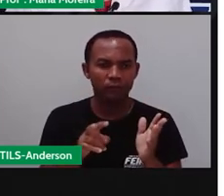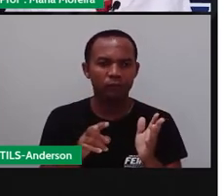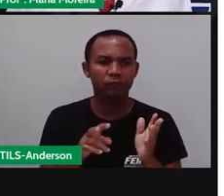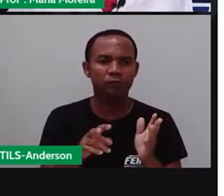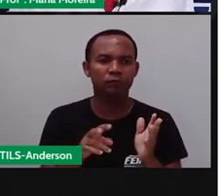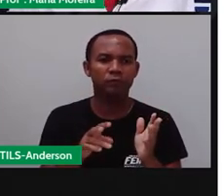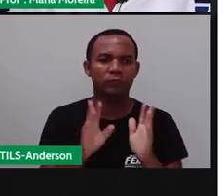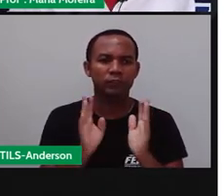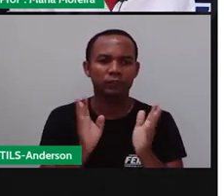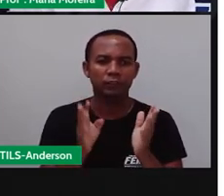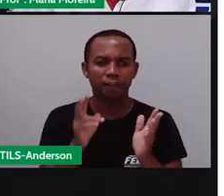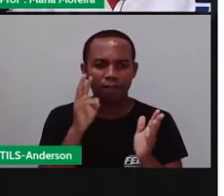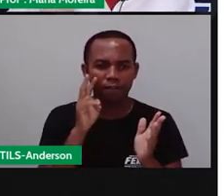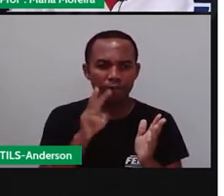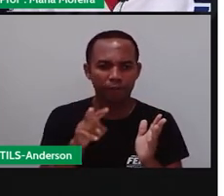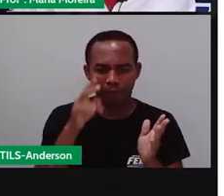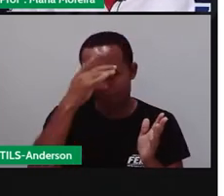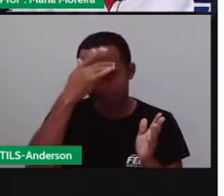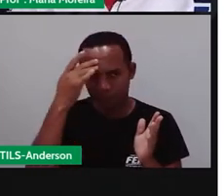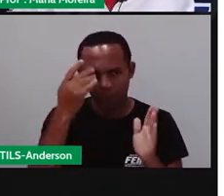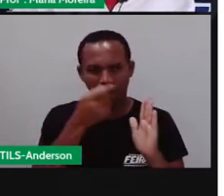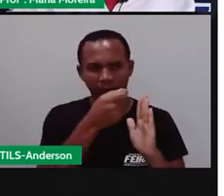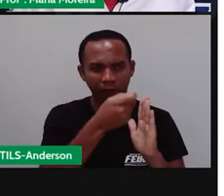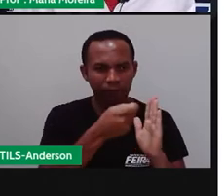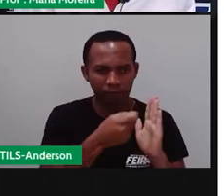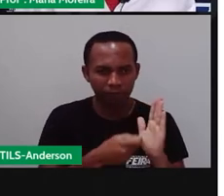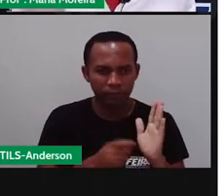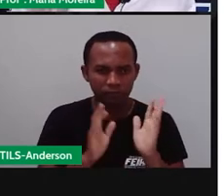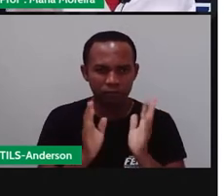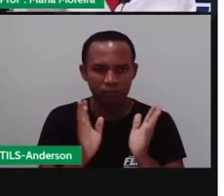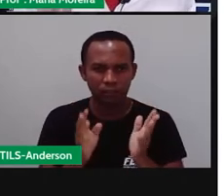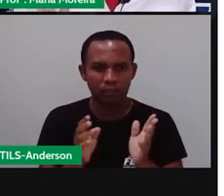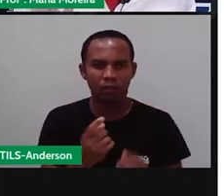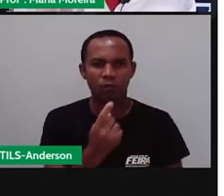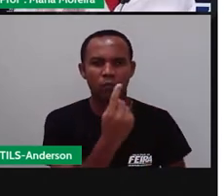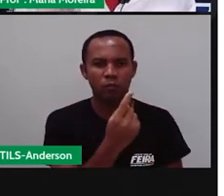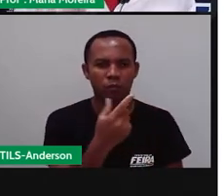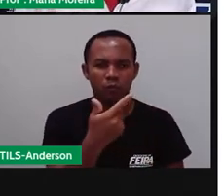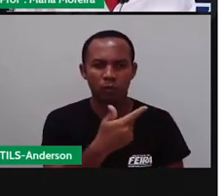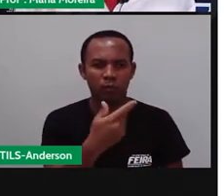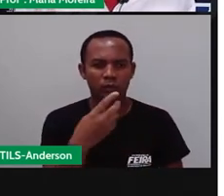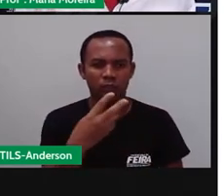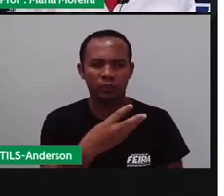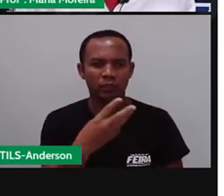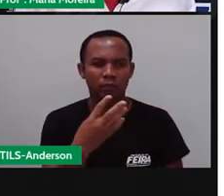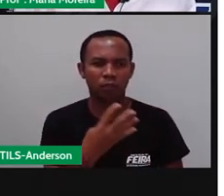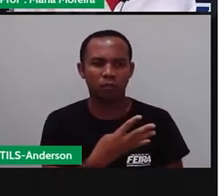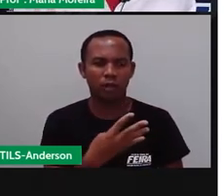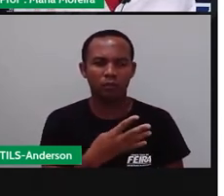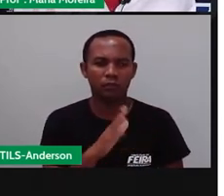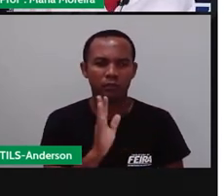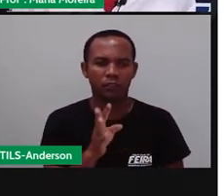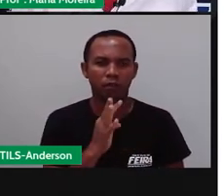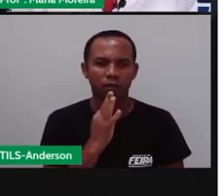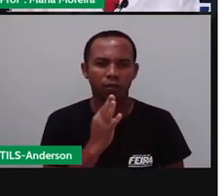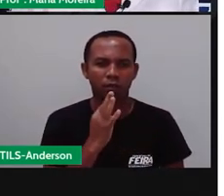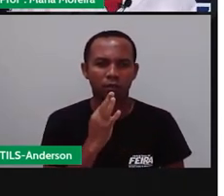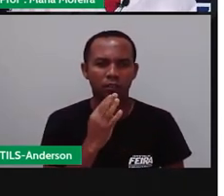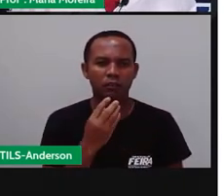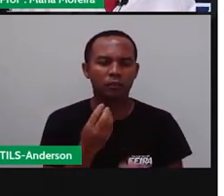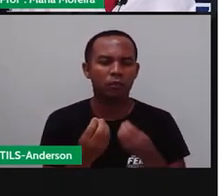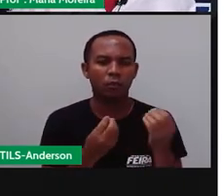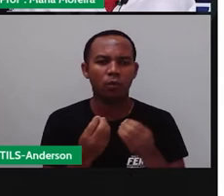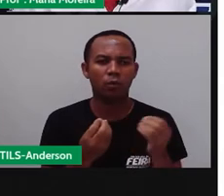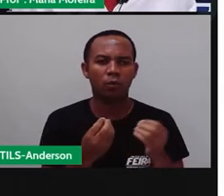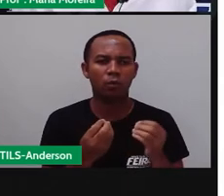alguém escrevendo uma lista? Olha só para essa imagem aí. Tem um, dois, três, quatro. Será que se trata de